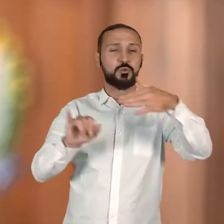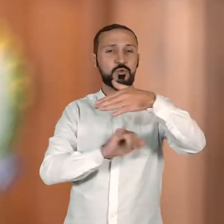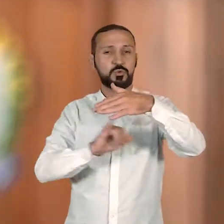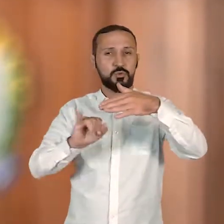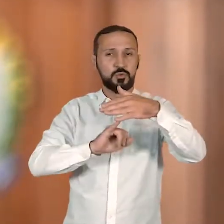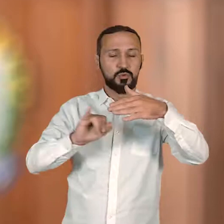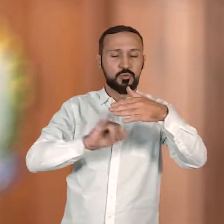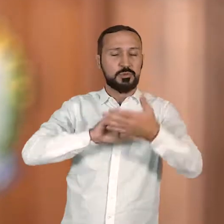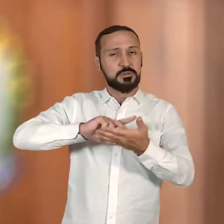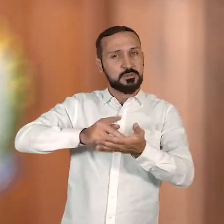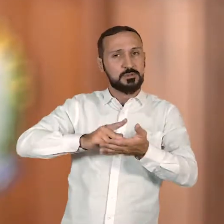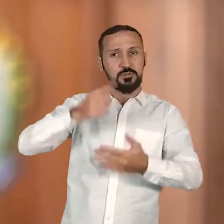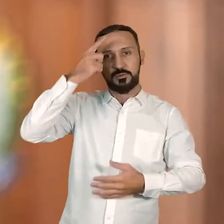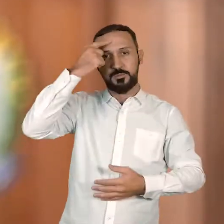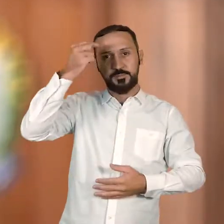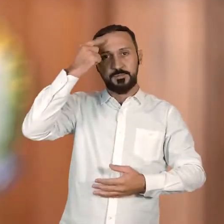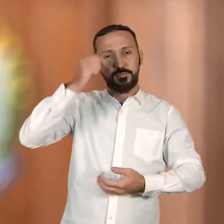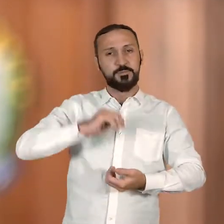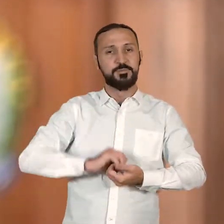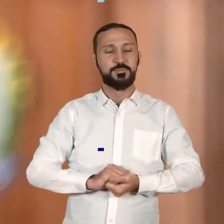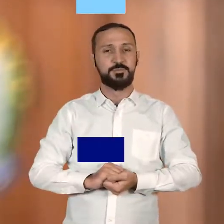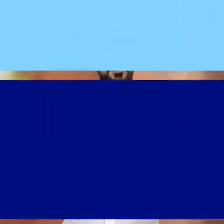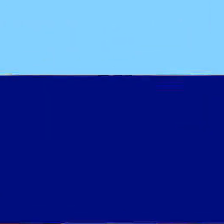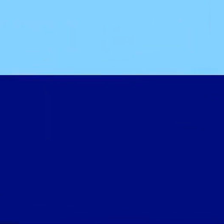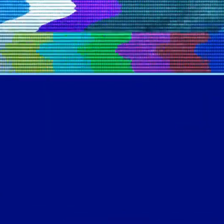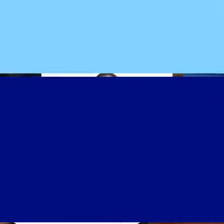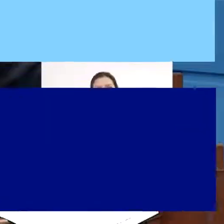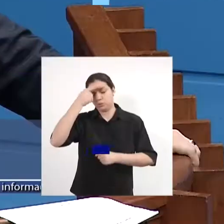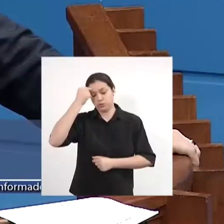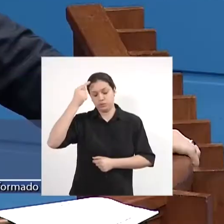com entidades sindicais do ensino superior.